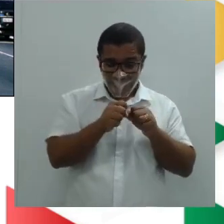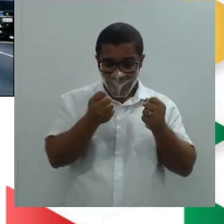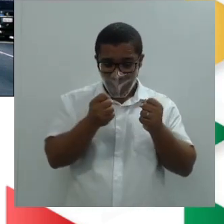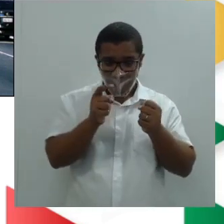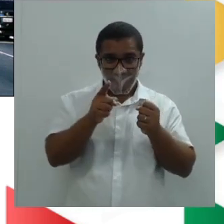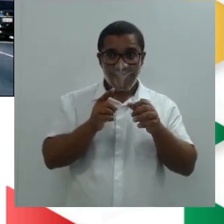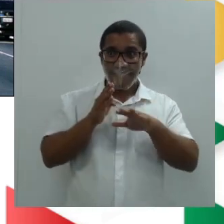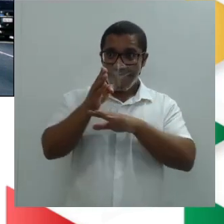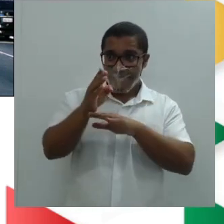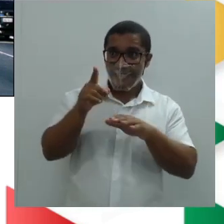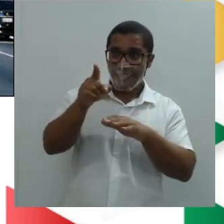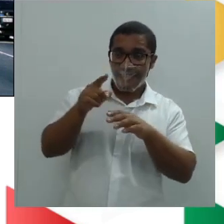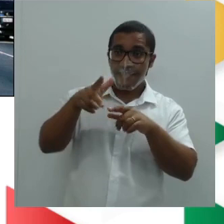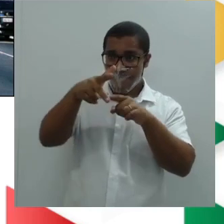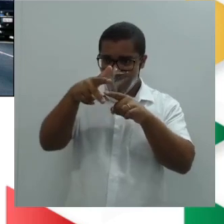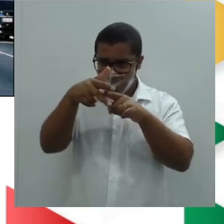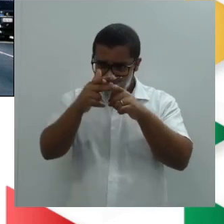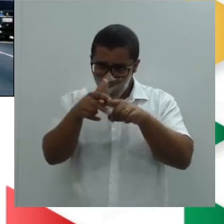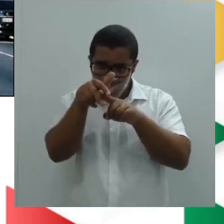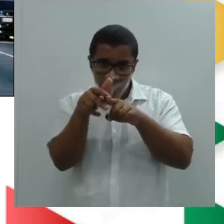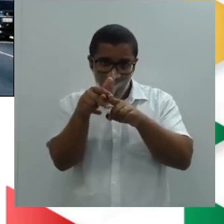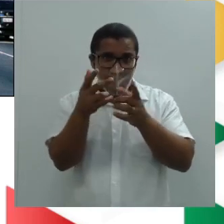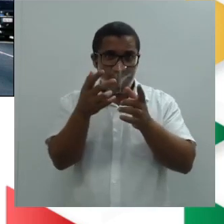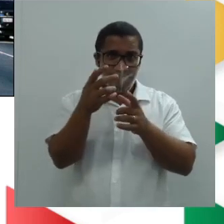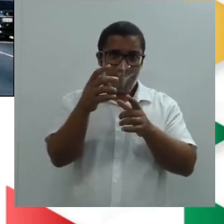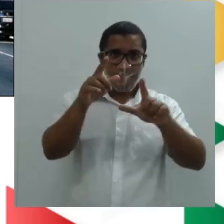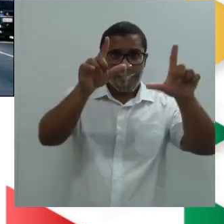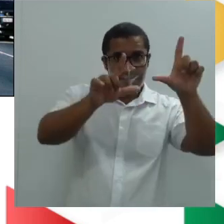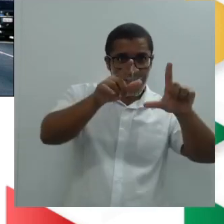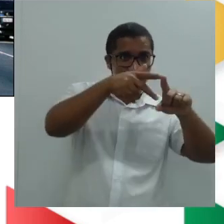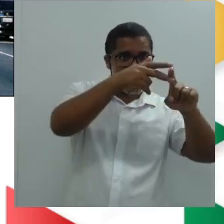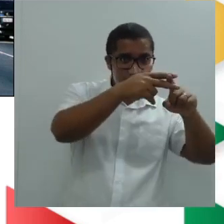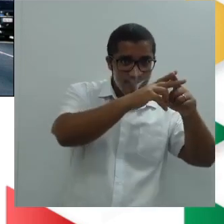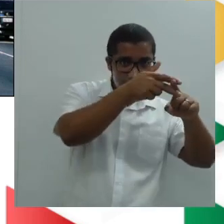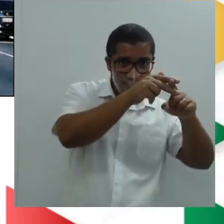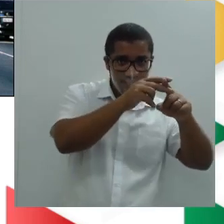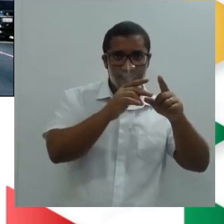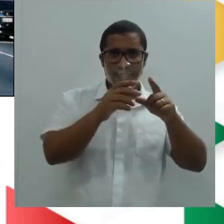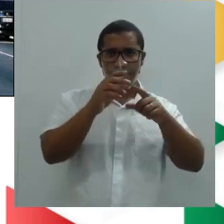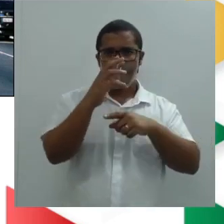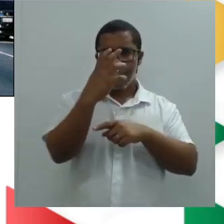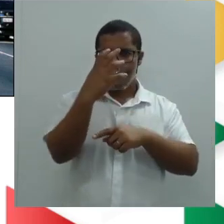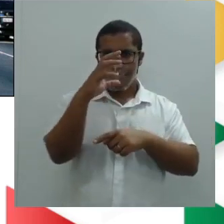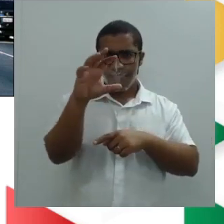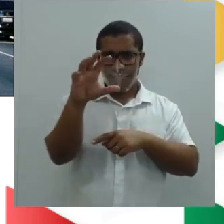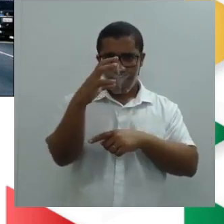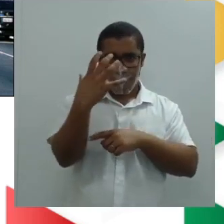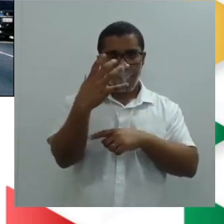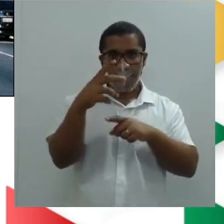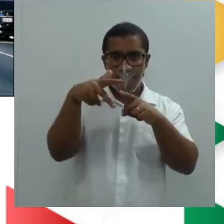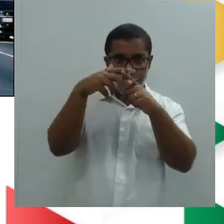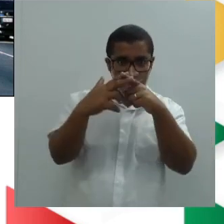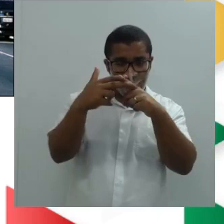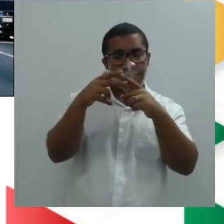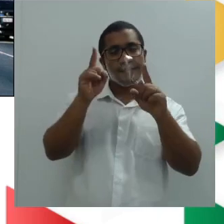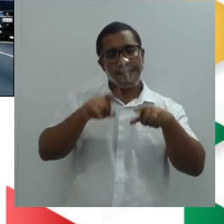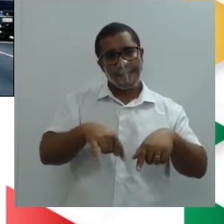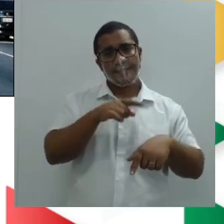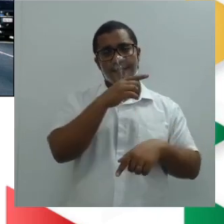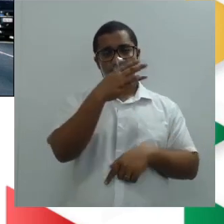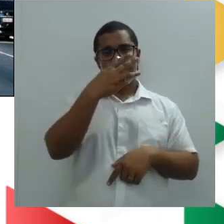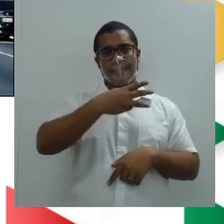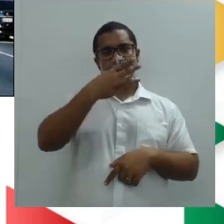seu televisor, seu ventilador, então a gente se enquadra aí nesse aspecto de